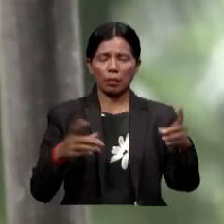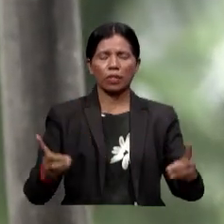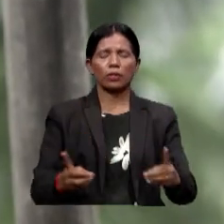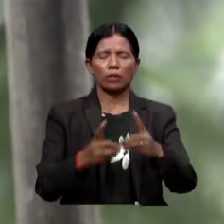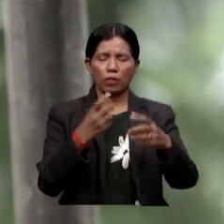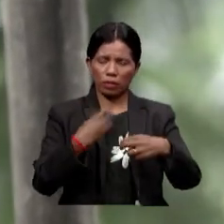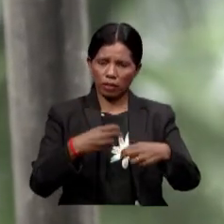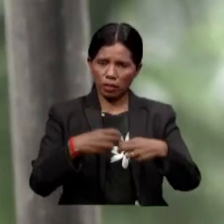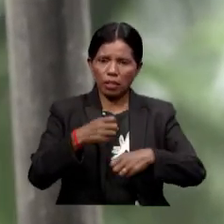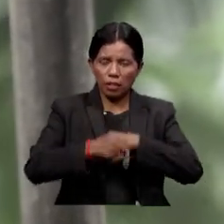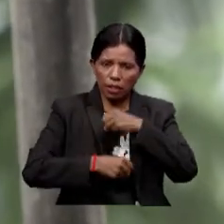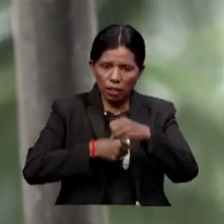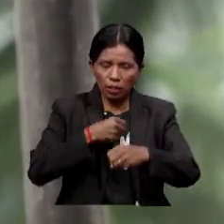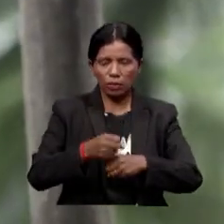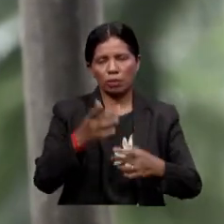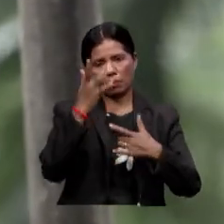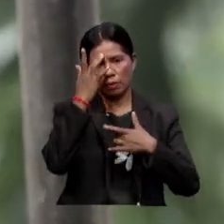teru susar no Moras.